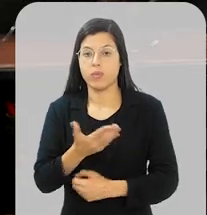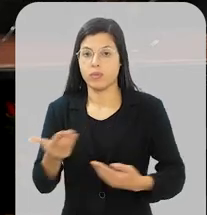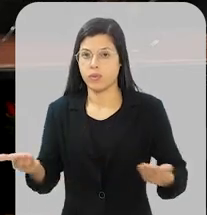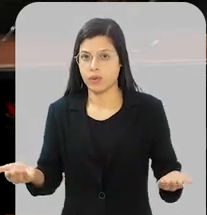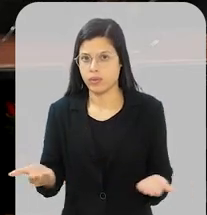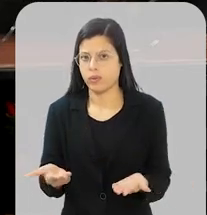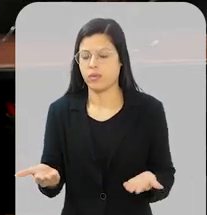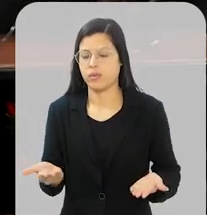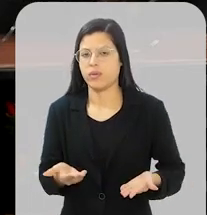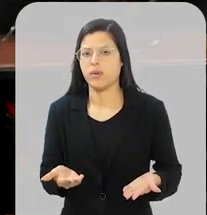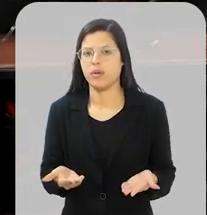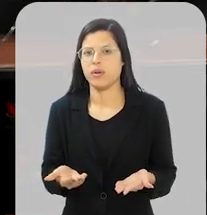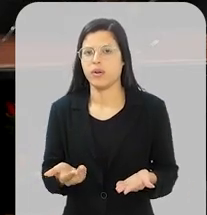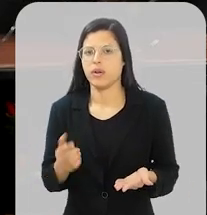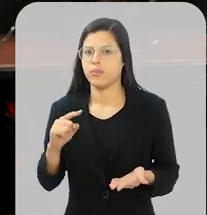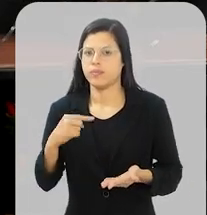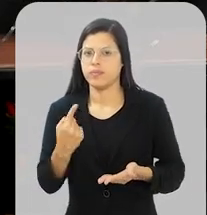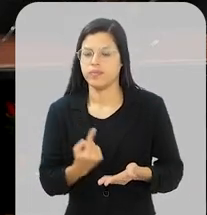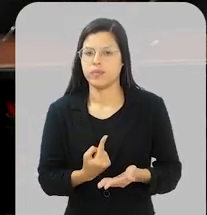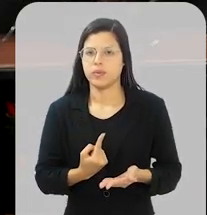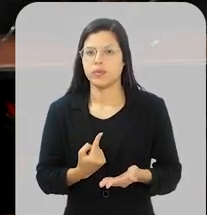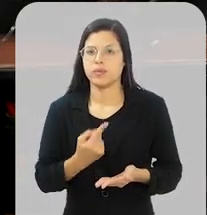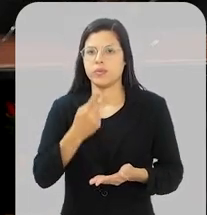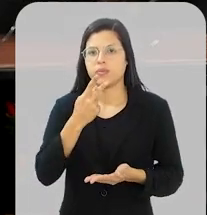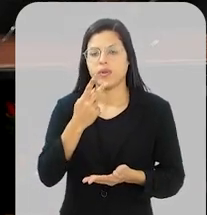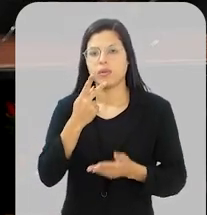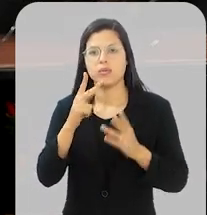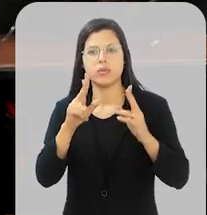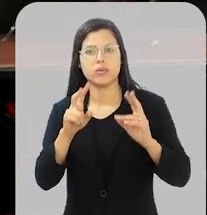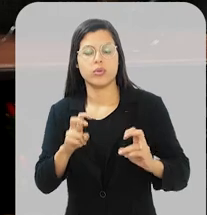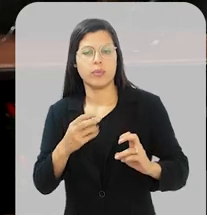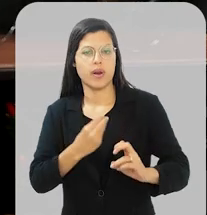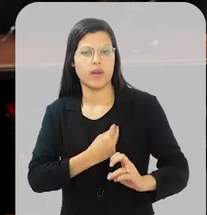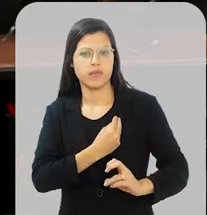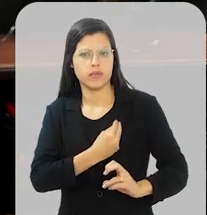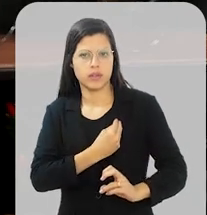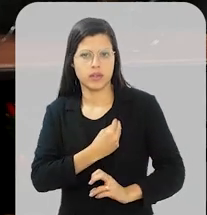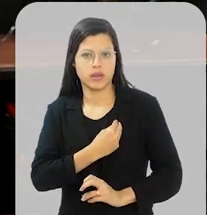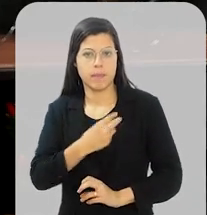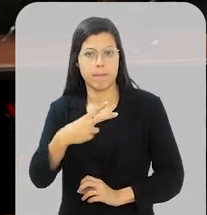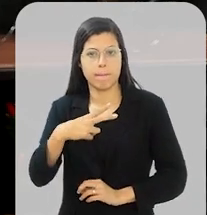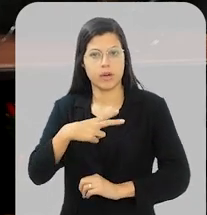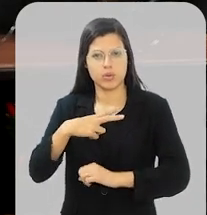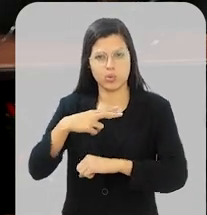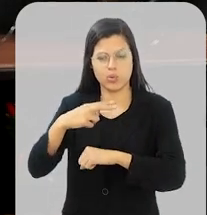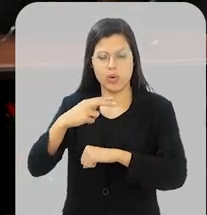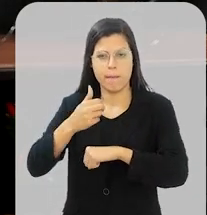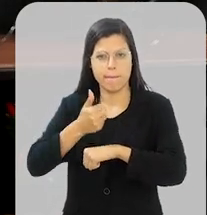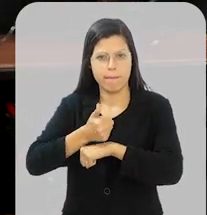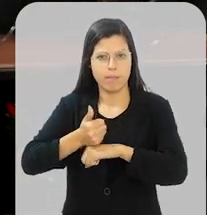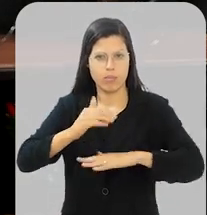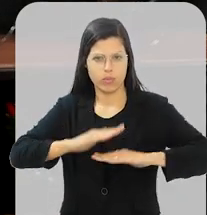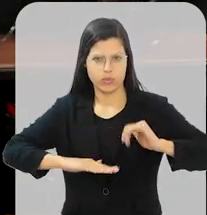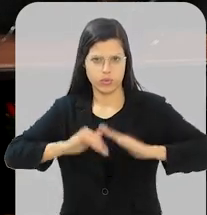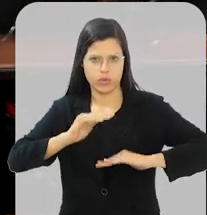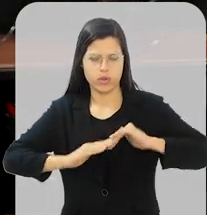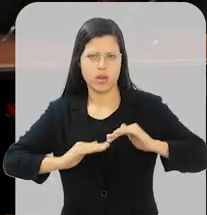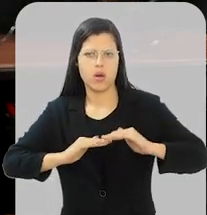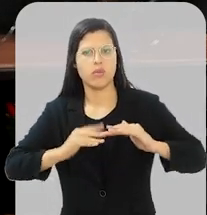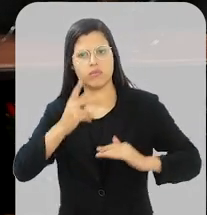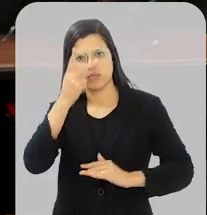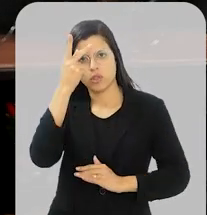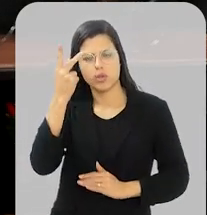momento. Nesse momento, nós estamos falando sobre a vida profissional